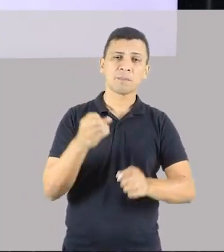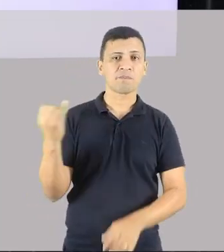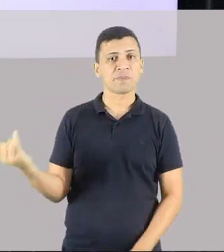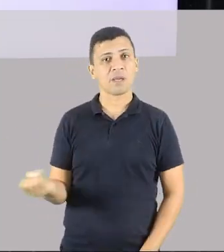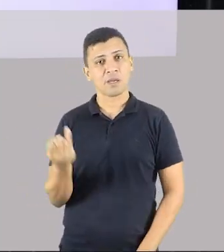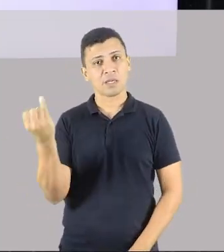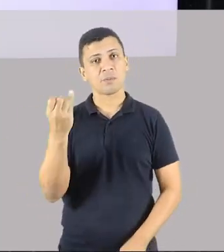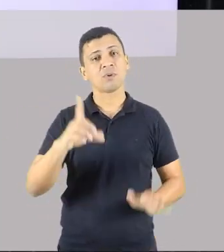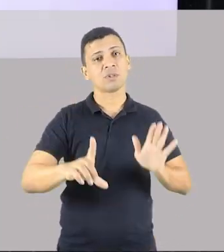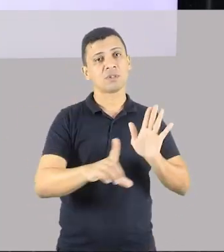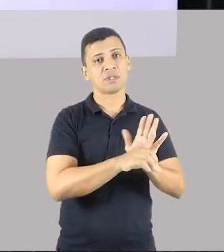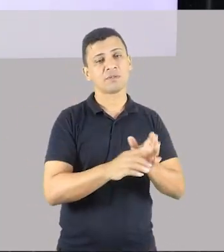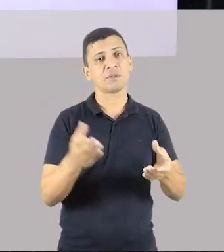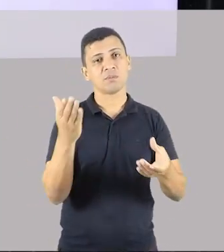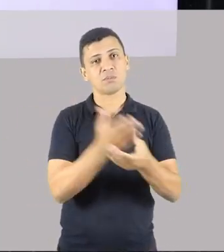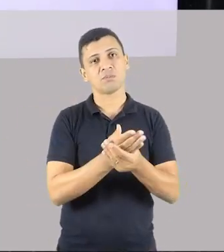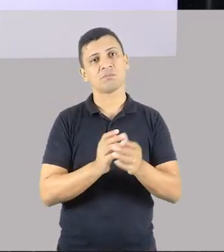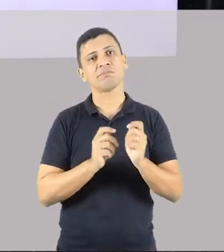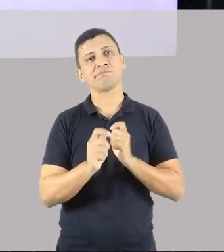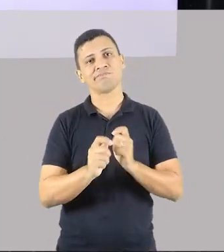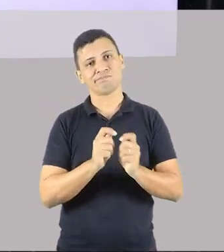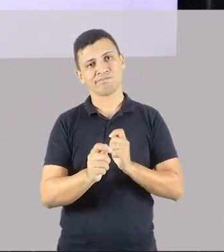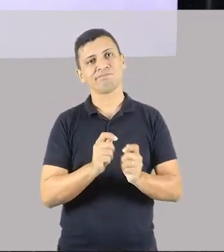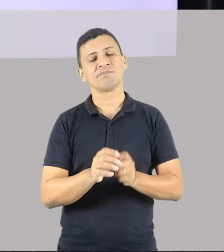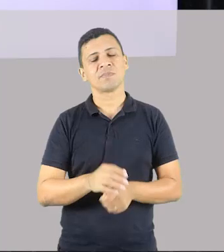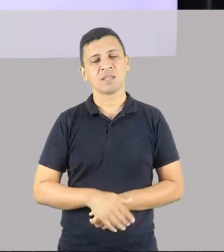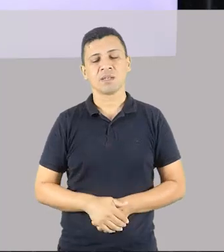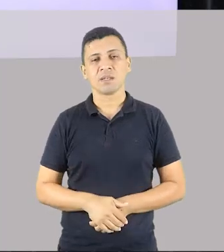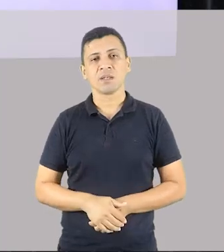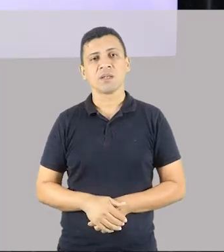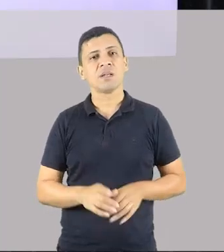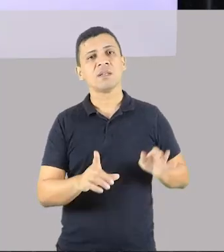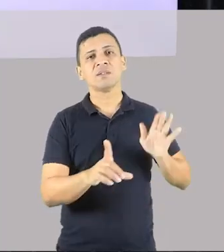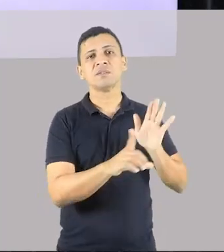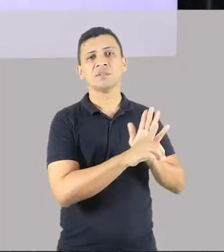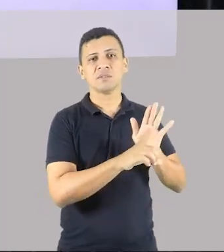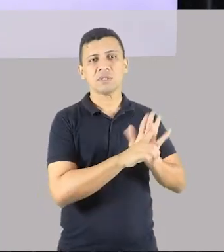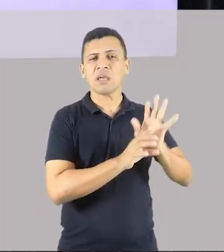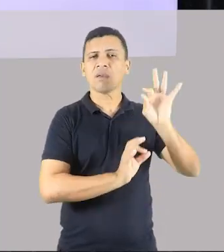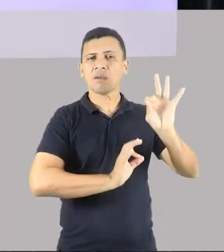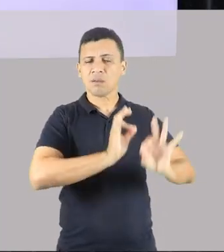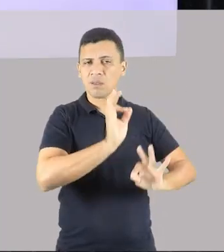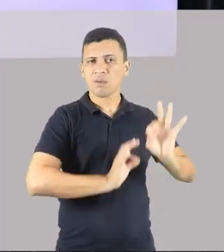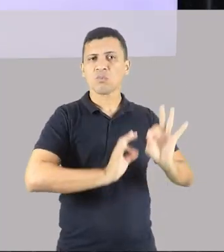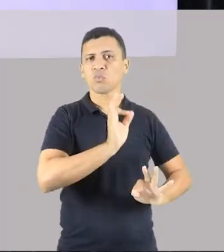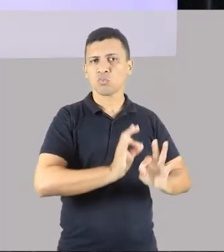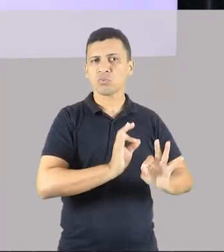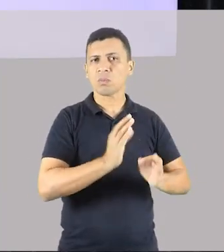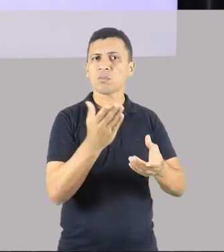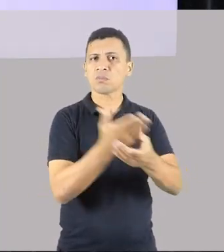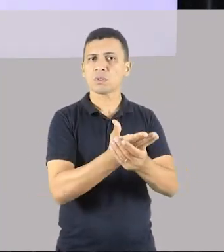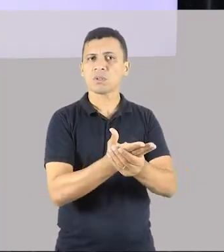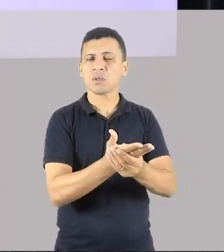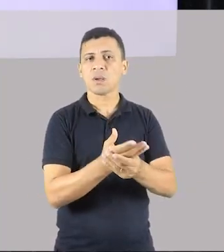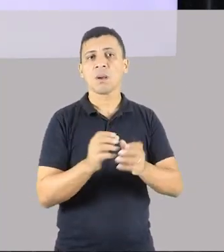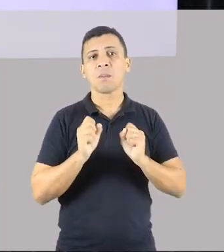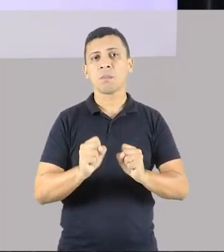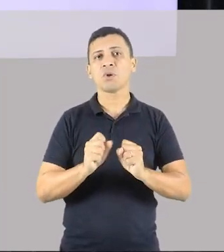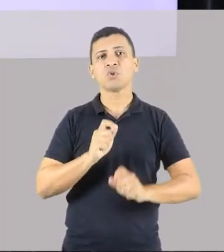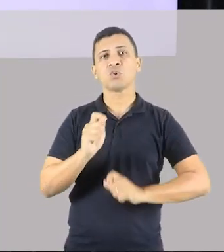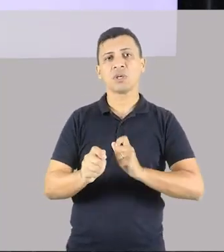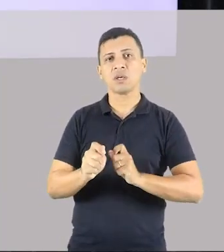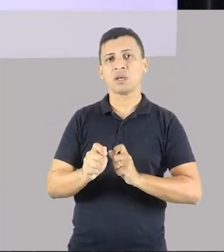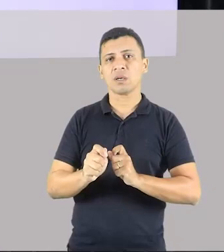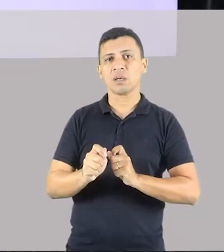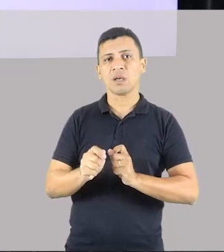lei do processo administrativo. Essa lei que regula esse processo pode, inclusive, garantir se a demissão